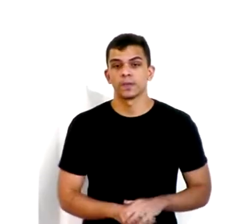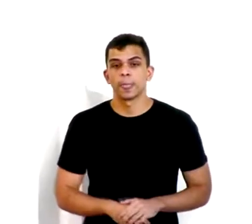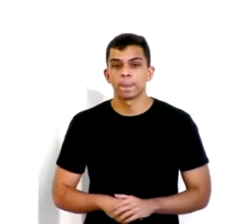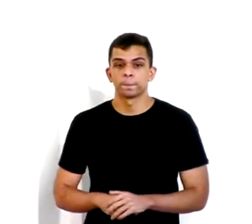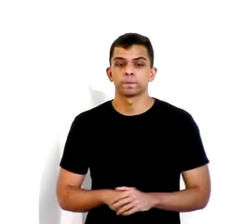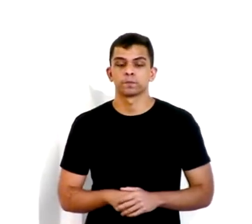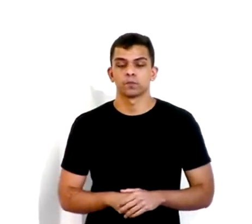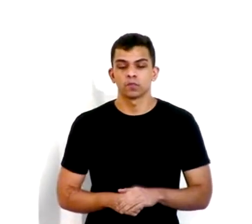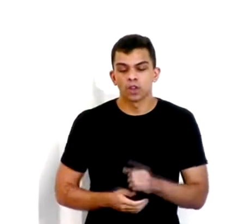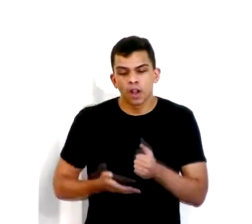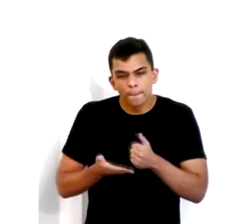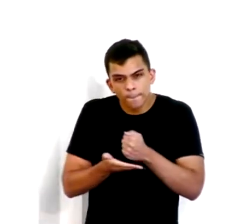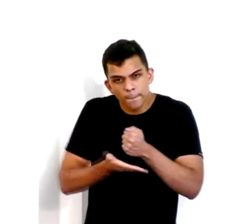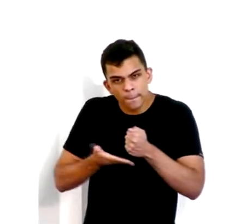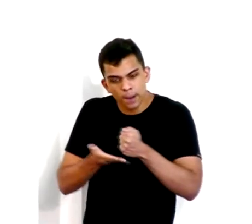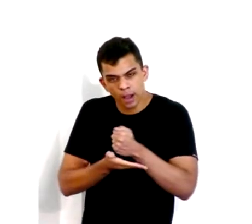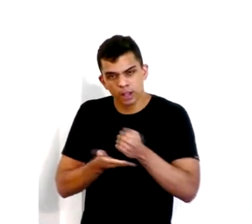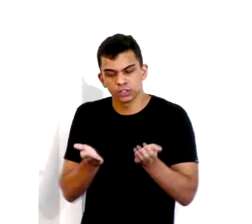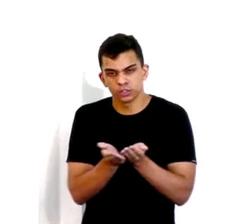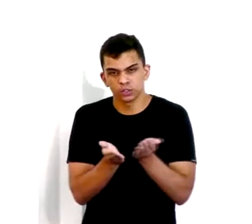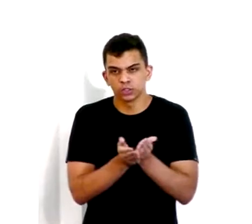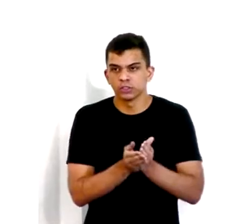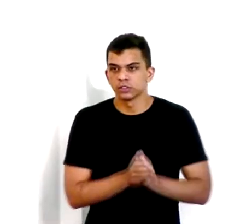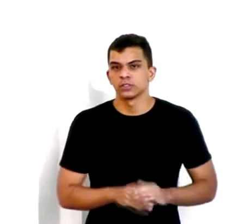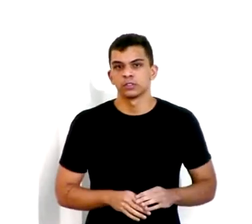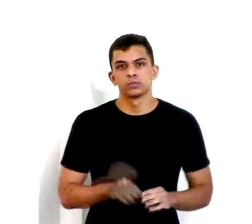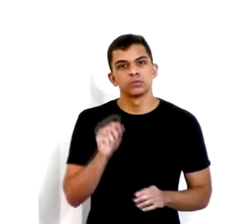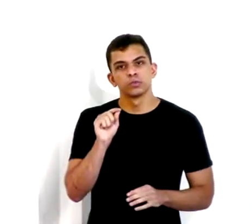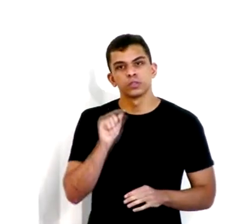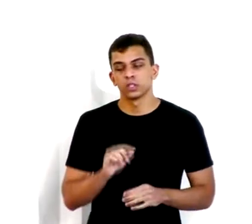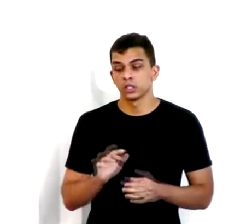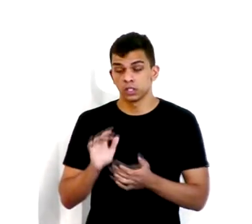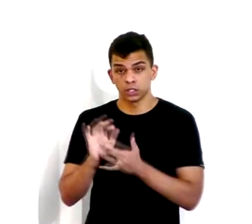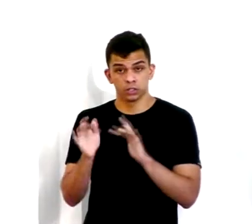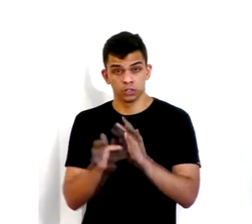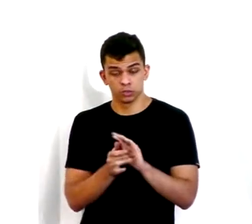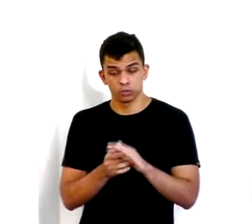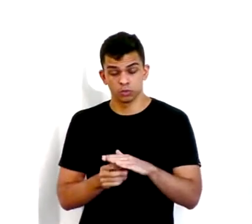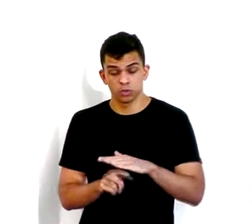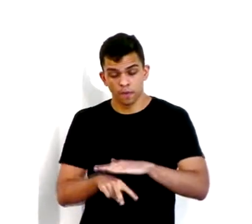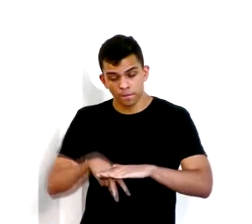saber, que Cristo ressurgiu de entre os mortos.